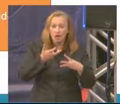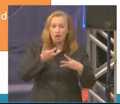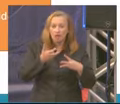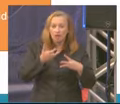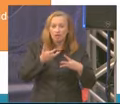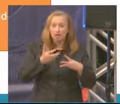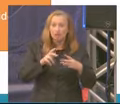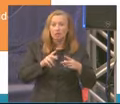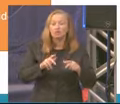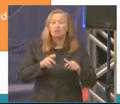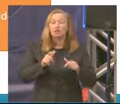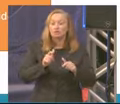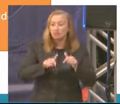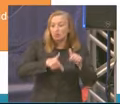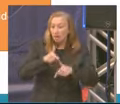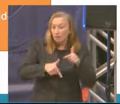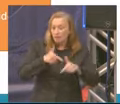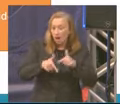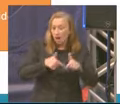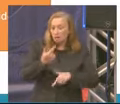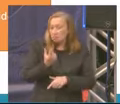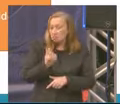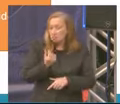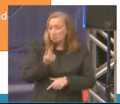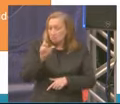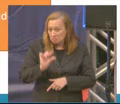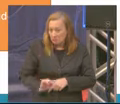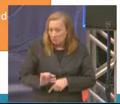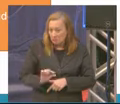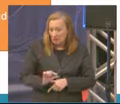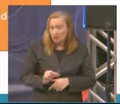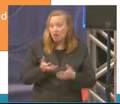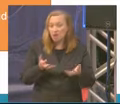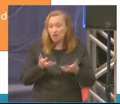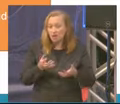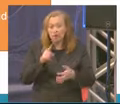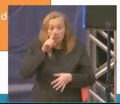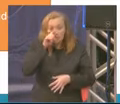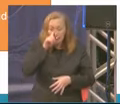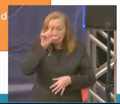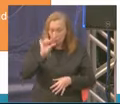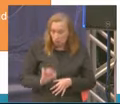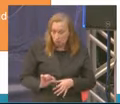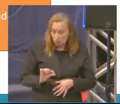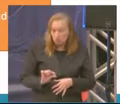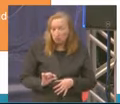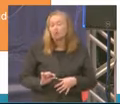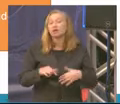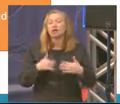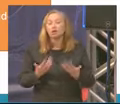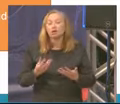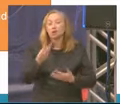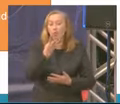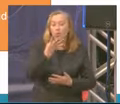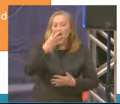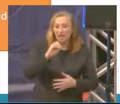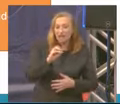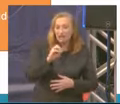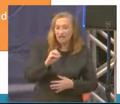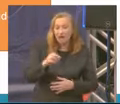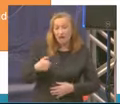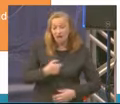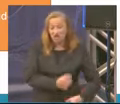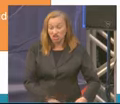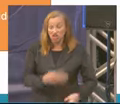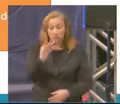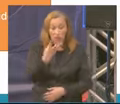eu quero risco baixo, a terceira é, eu quero mão de obra qualificada. O primeiro caso apontou para a China por 40 anos e não aponta mais, a